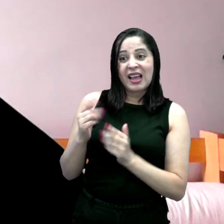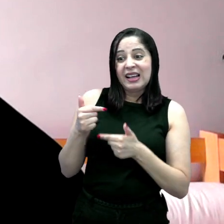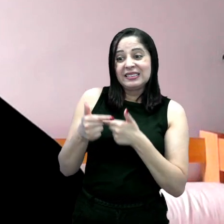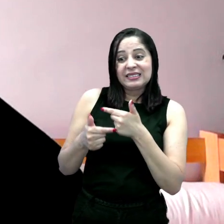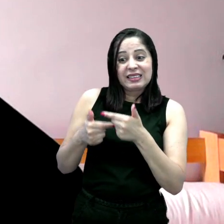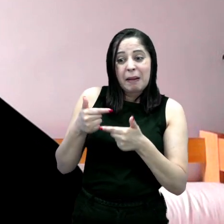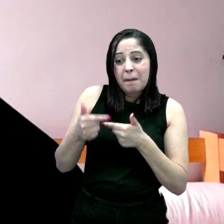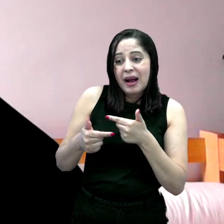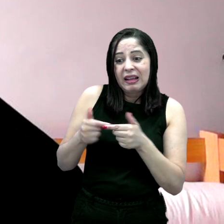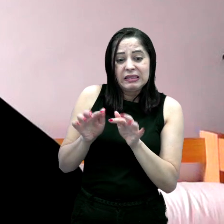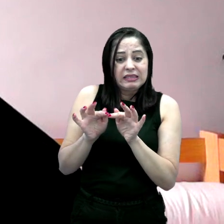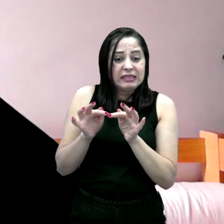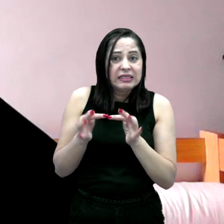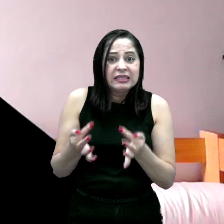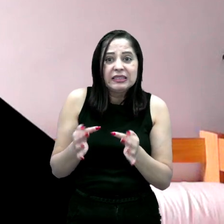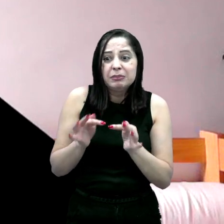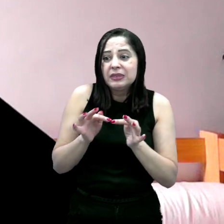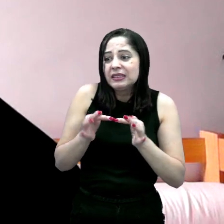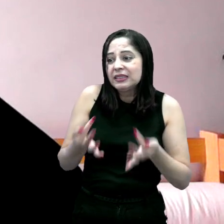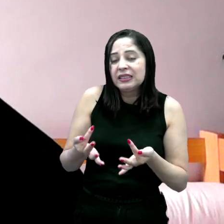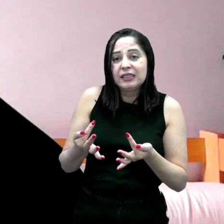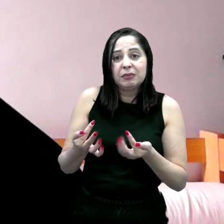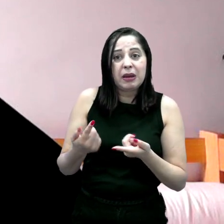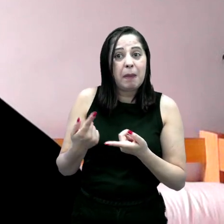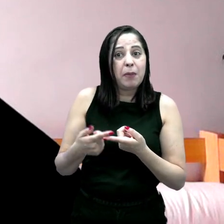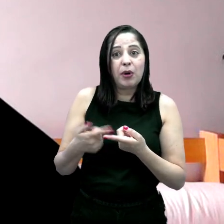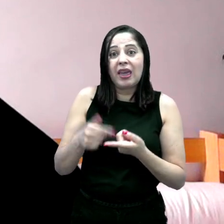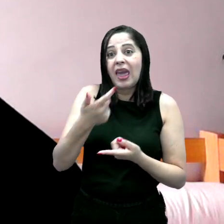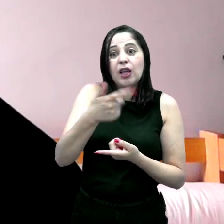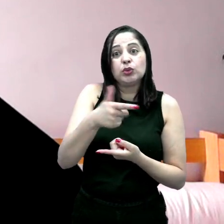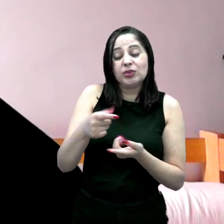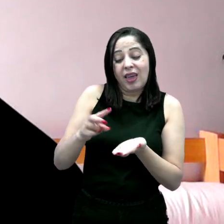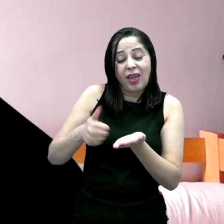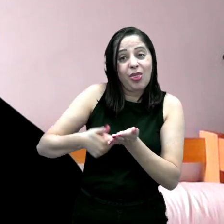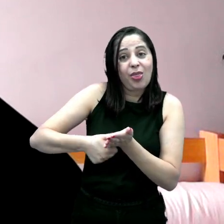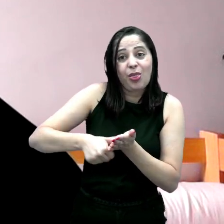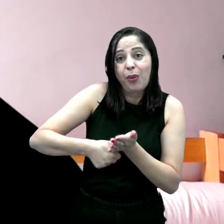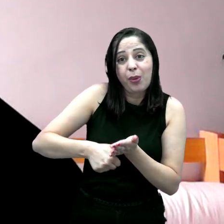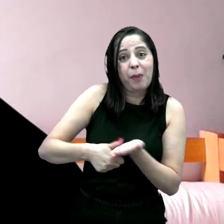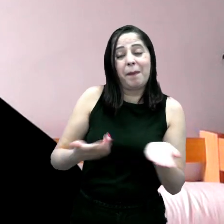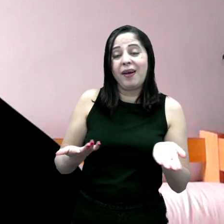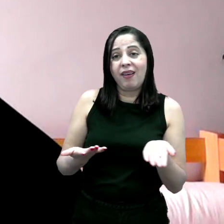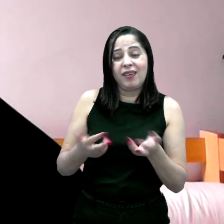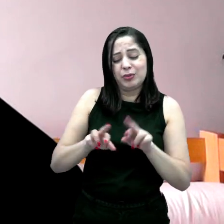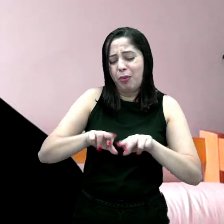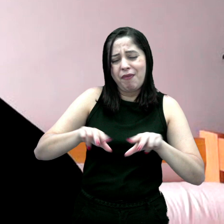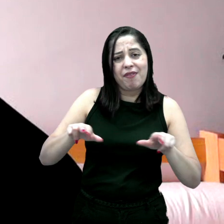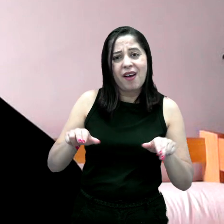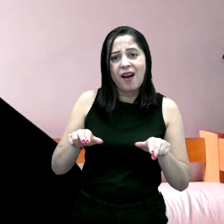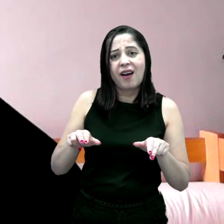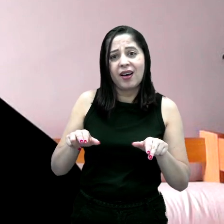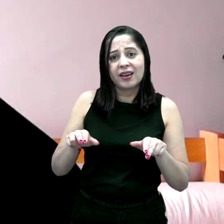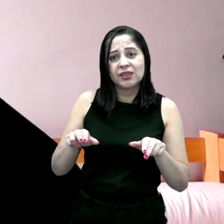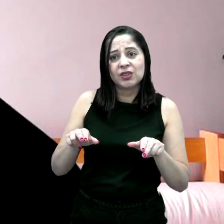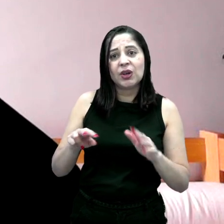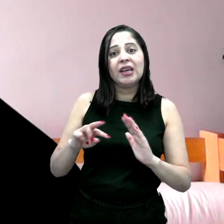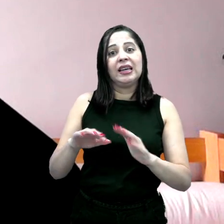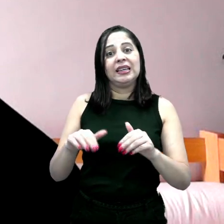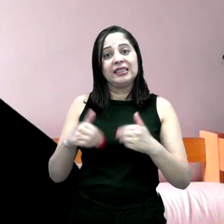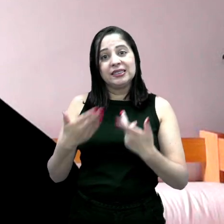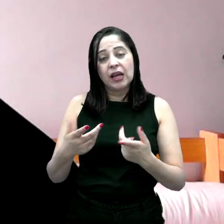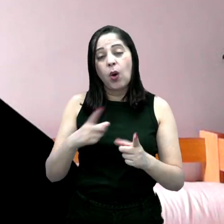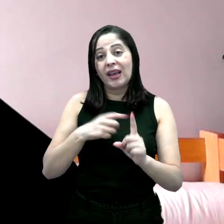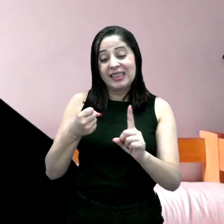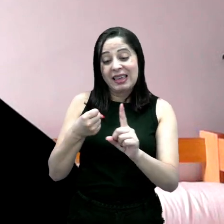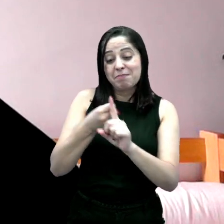é do agrado deles, pela condição mesmo, né? Então, e aí a gente entra numa parte de impacto econômico,